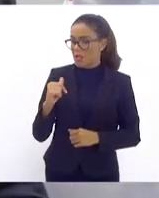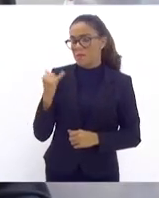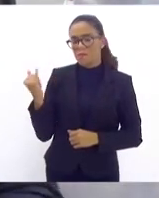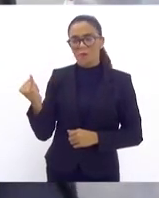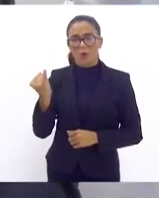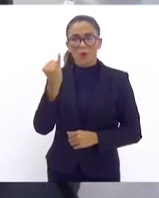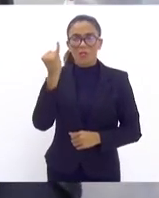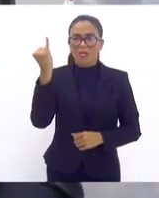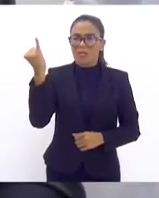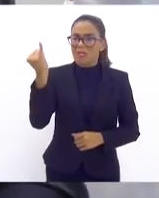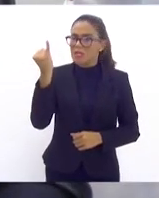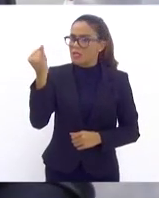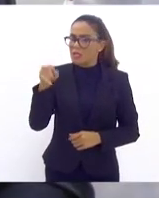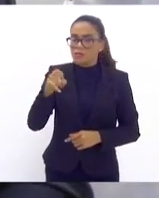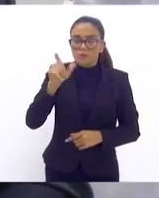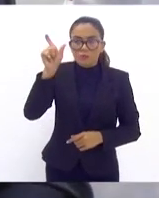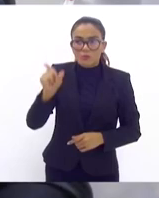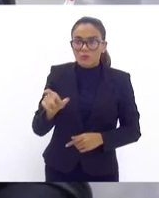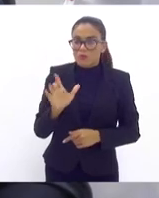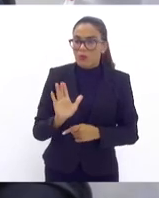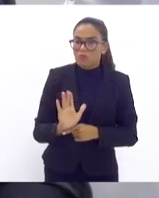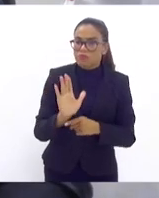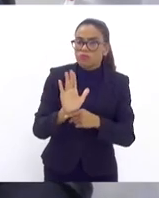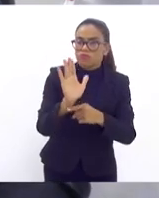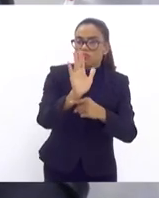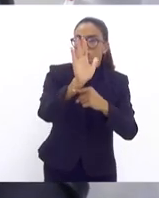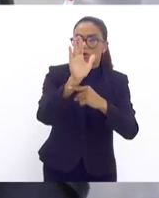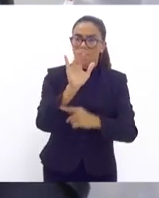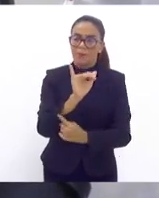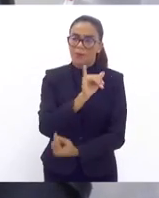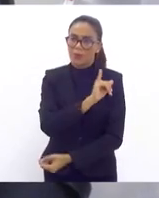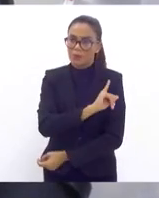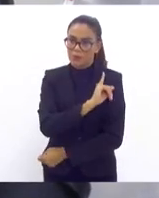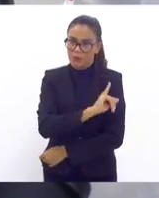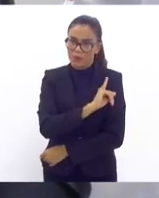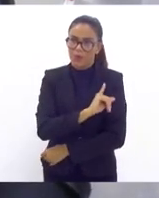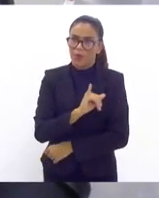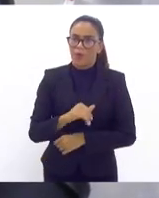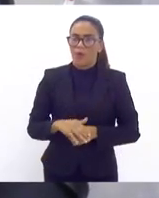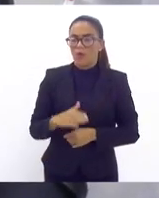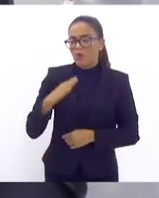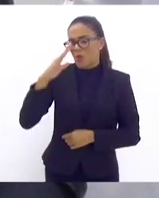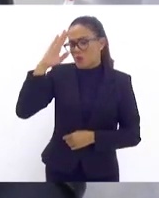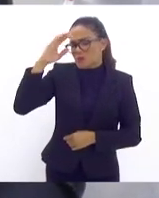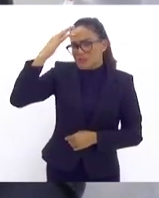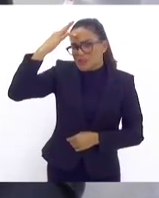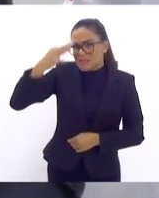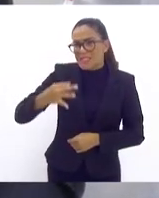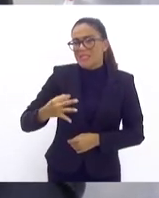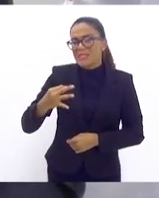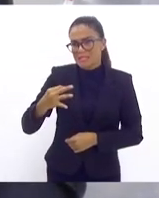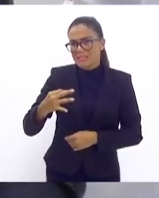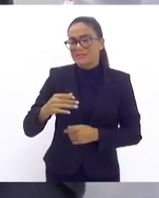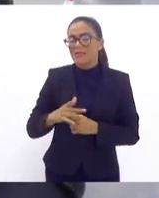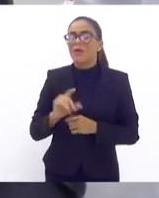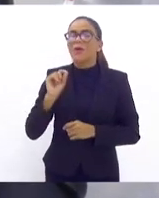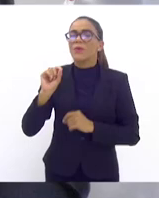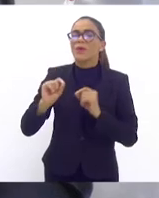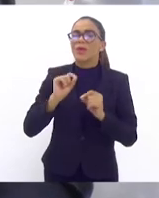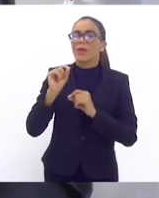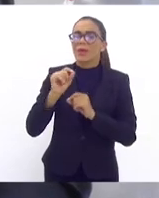importante para o Rio de Janeiro que eu sei que o deputado Rodrigo Bacelar, presidente da Casa, é um entusiasta, inclusive, da